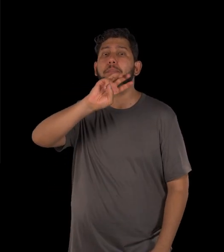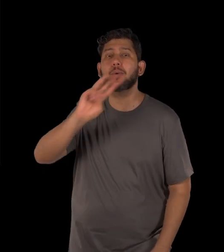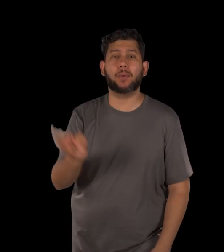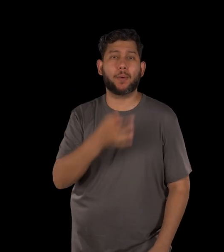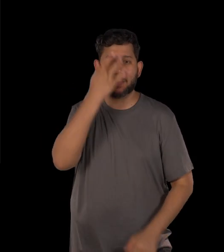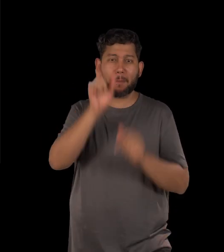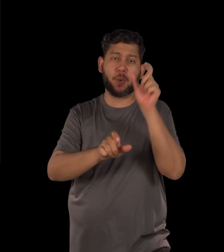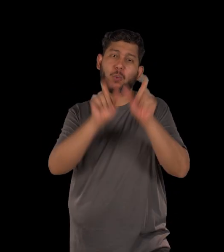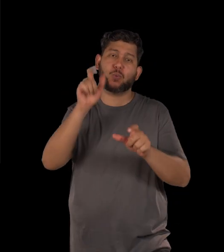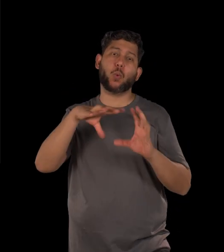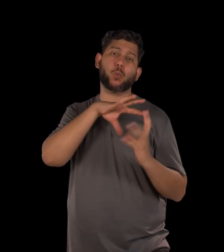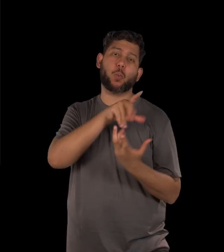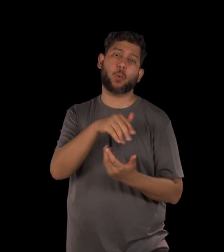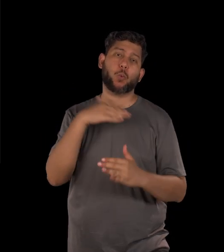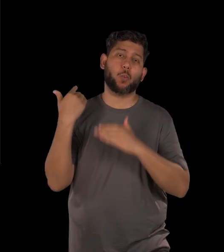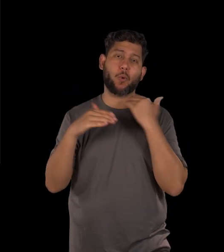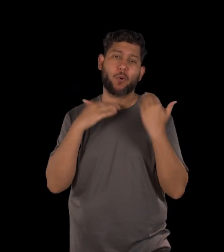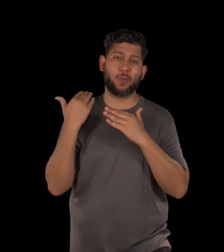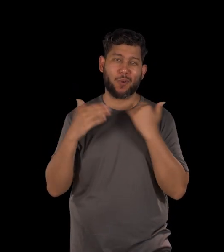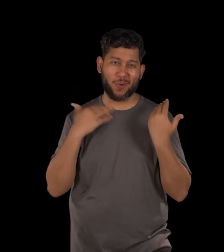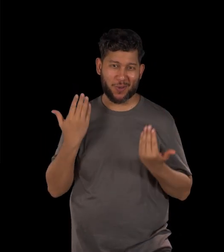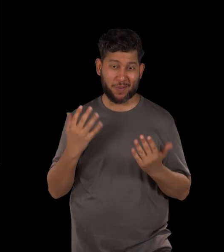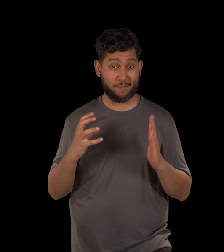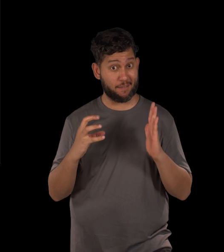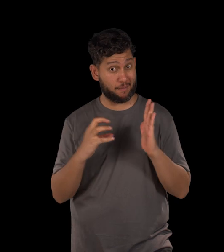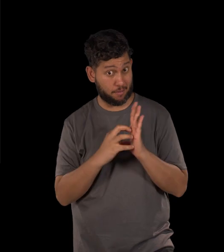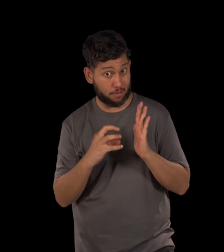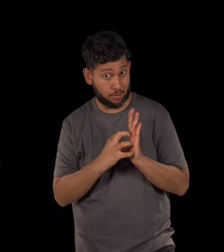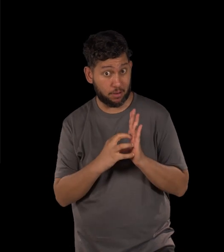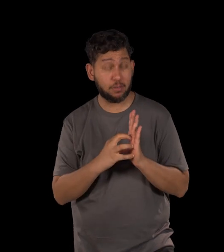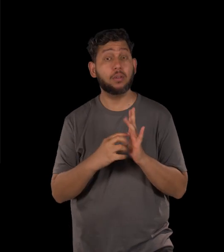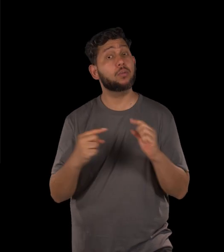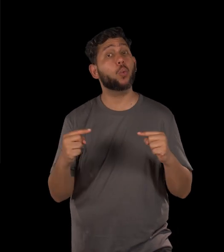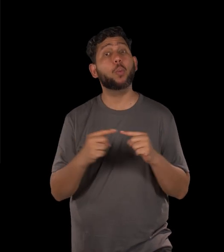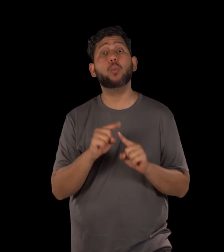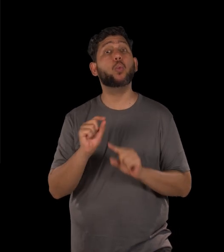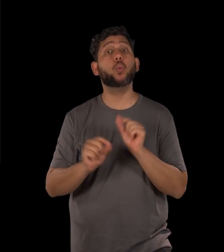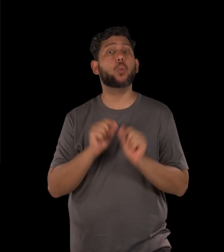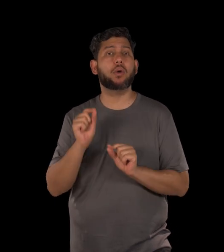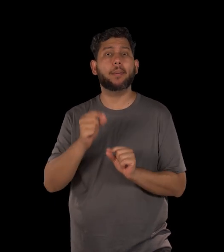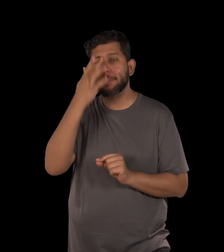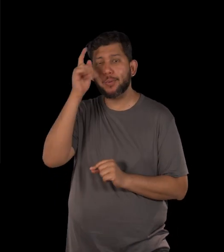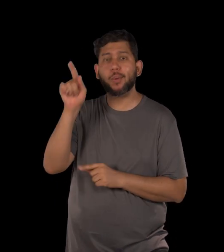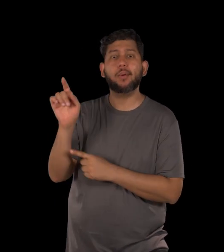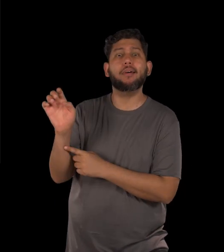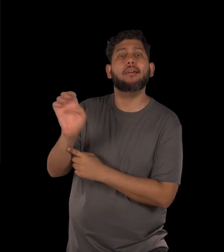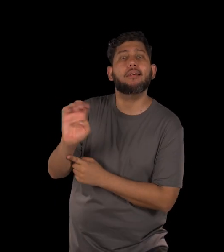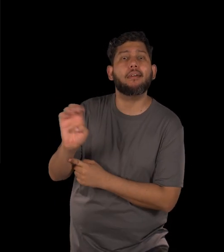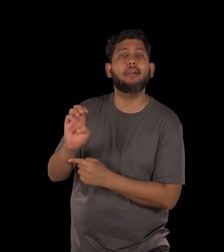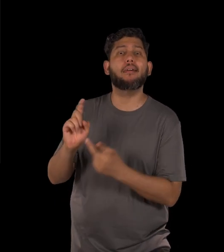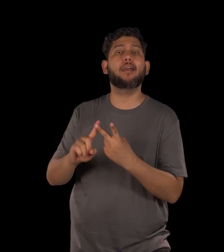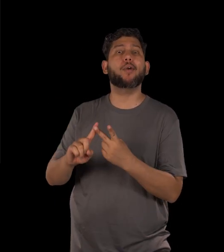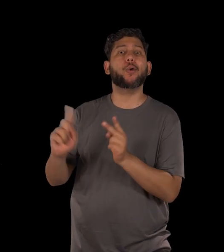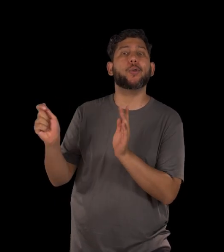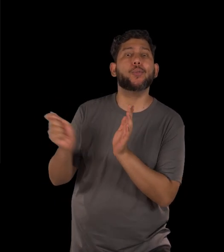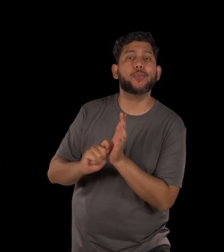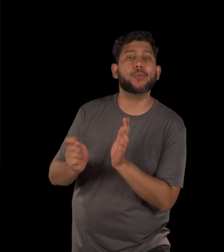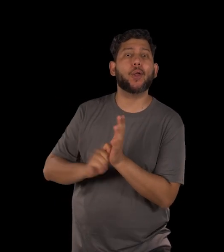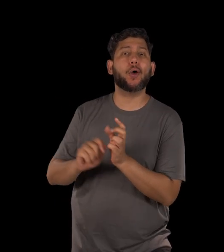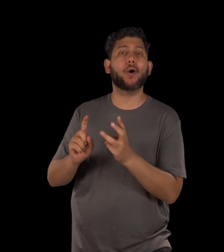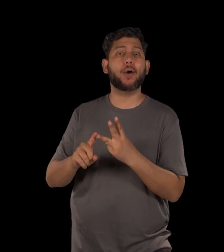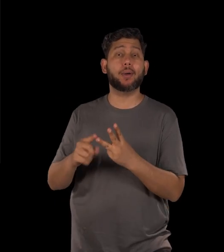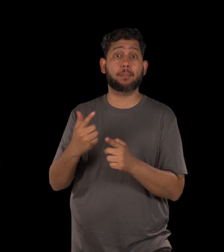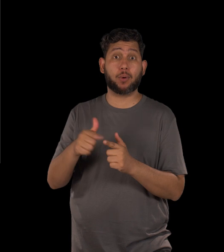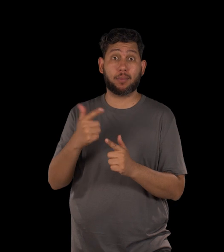planeta. A AIDS era, em seu início, muito associada a homossexuais, a usuários de drogas e a